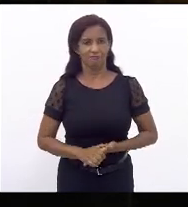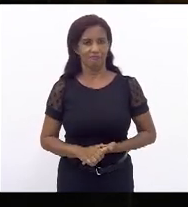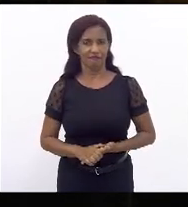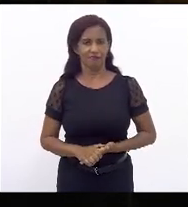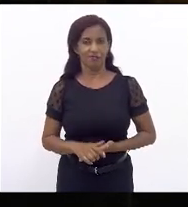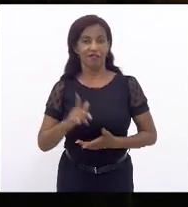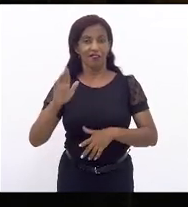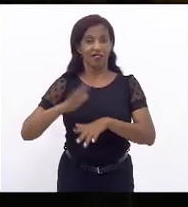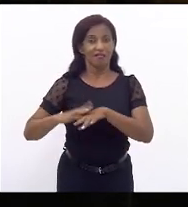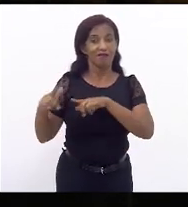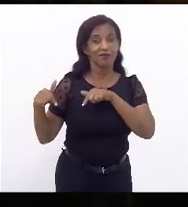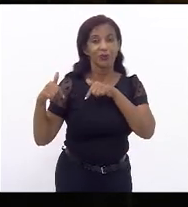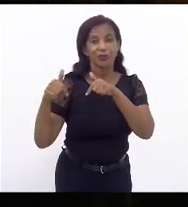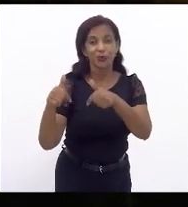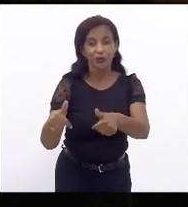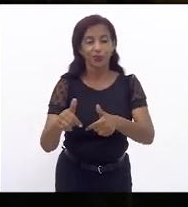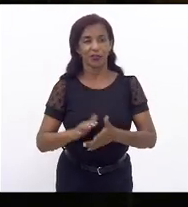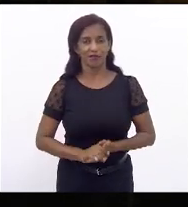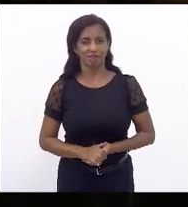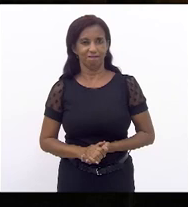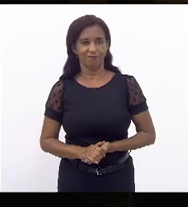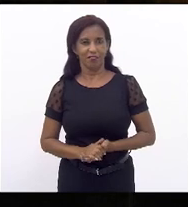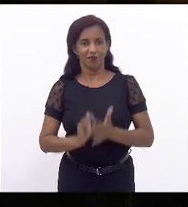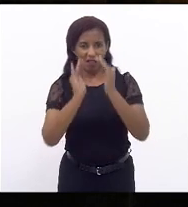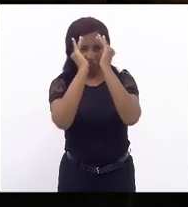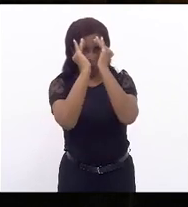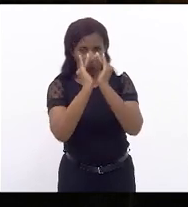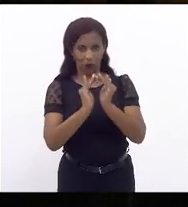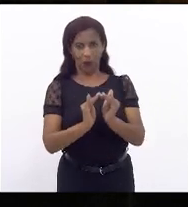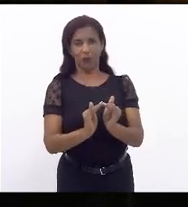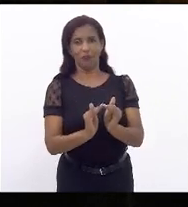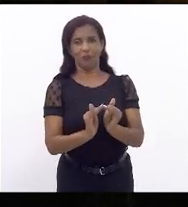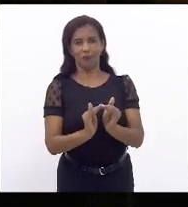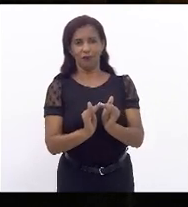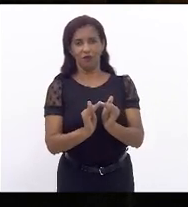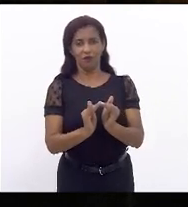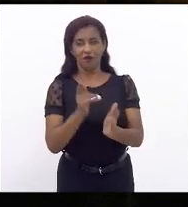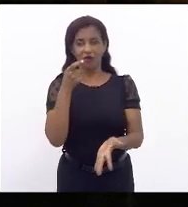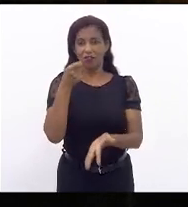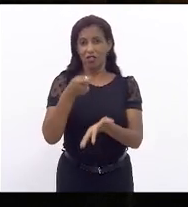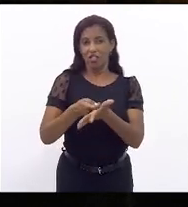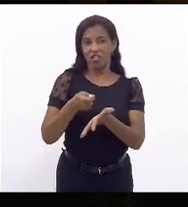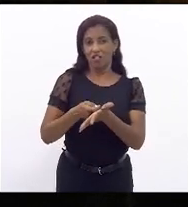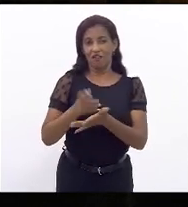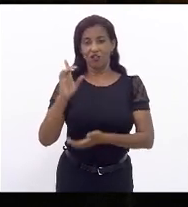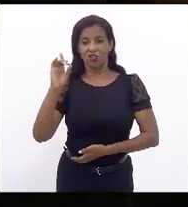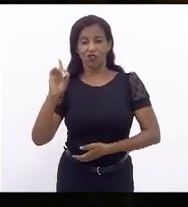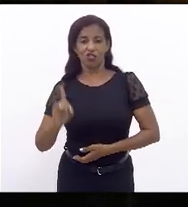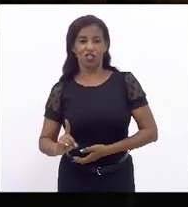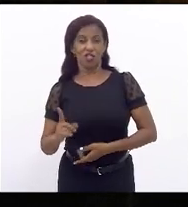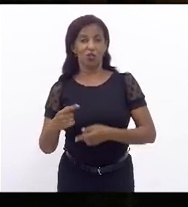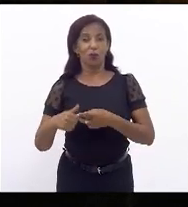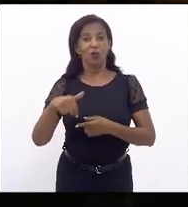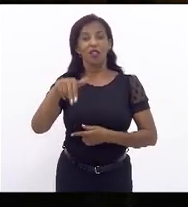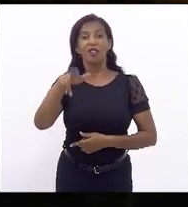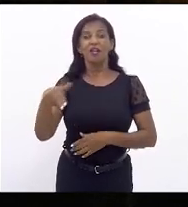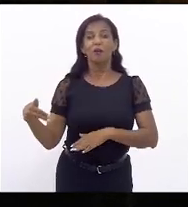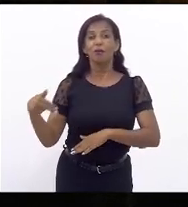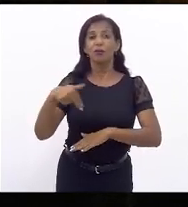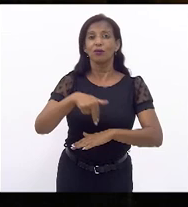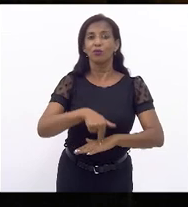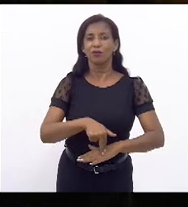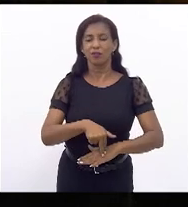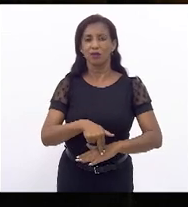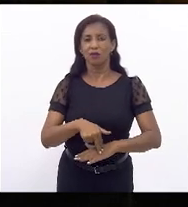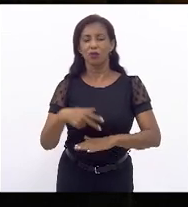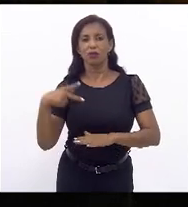nas atitudes, vai na honradez, vai no seu dever e no seu direito, porque quem colocou